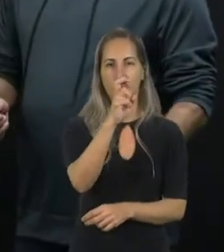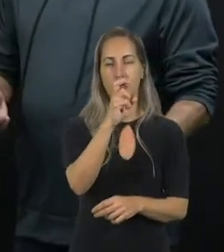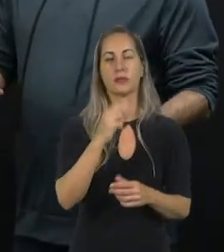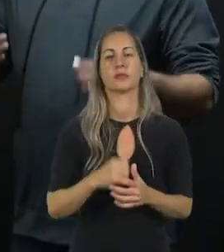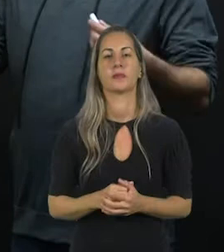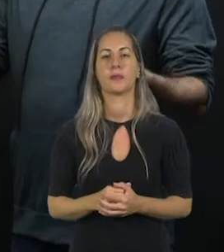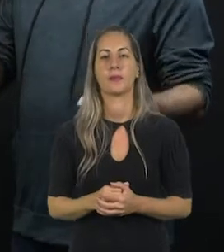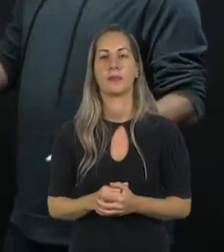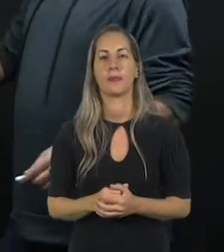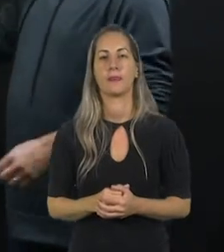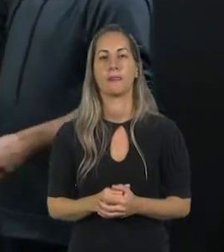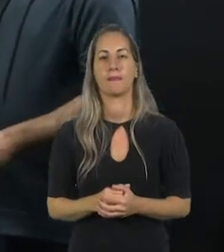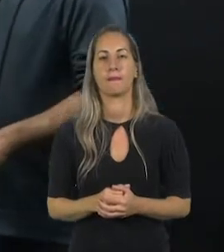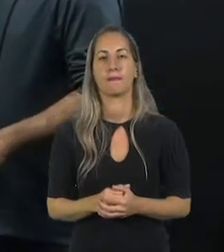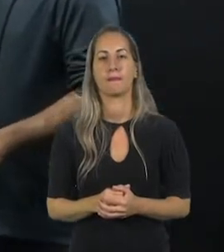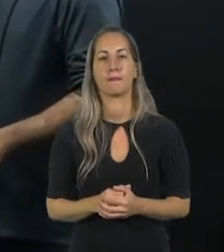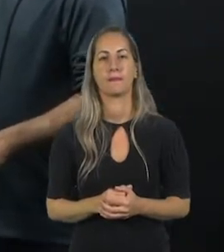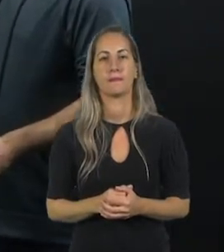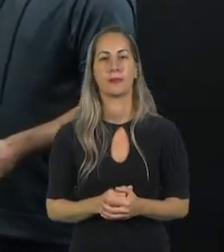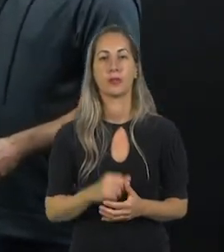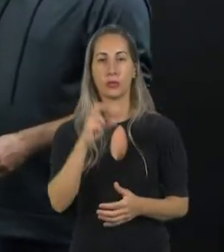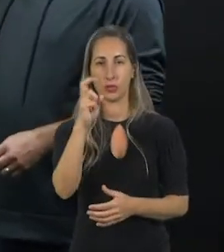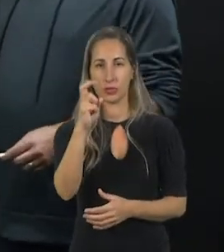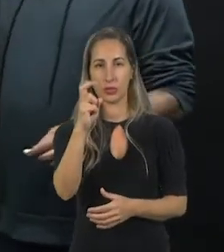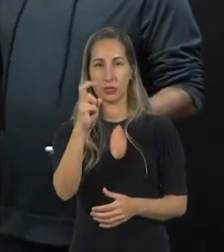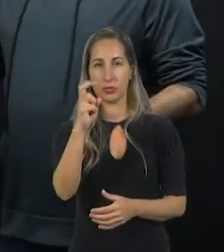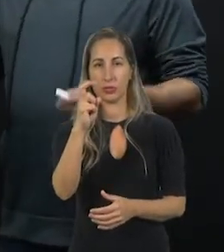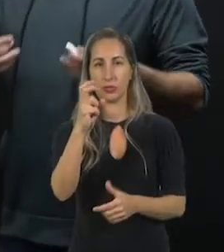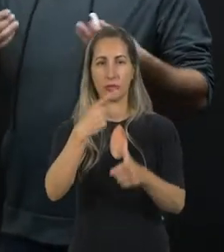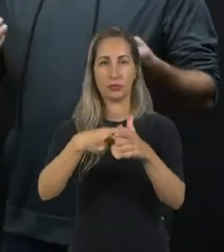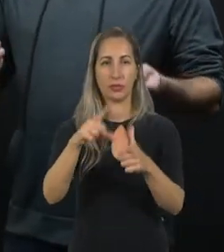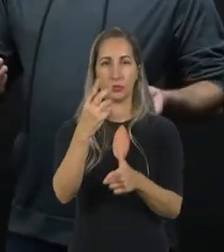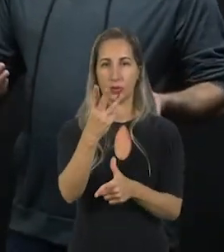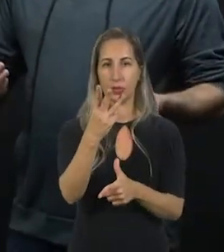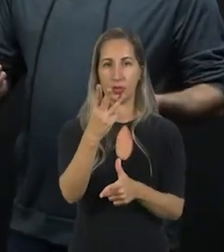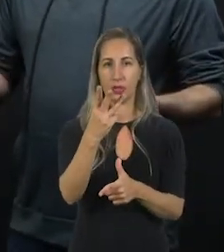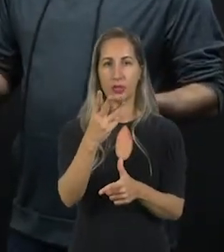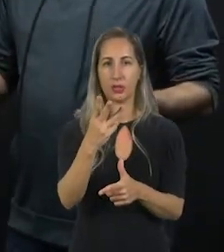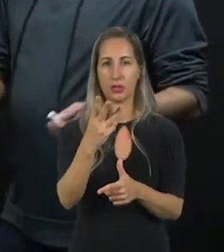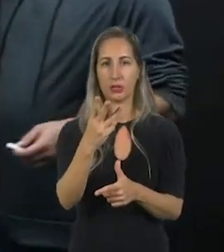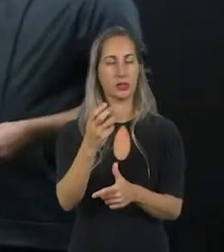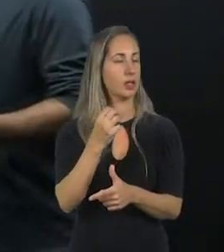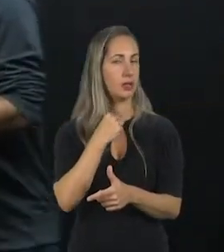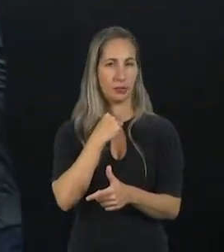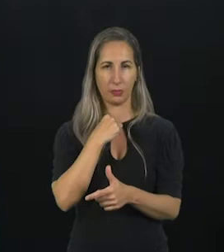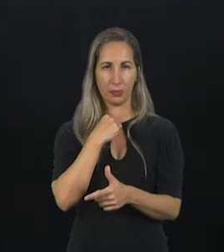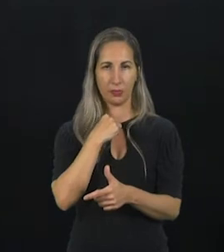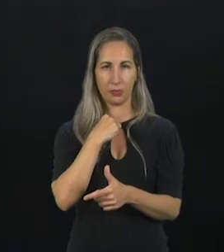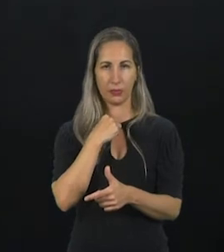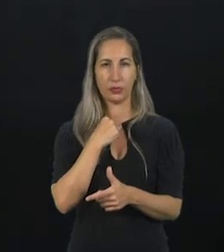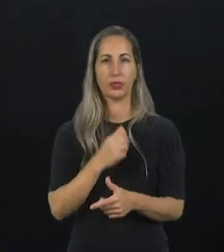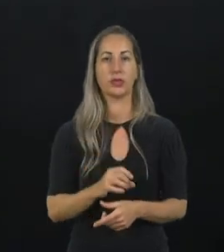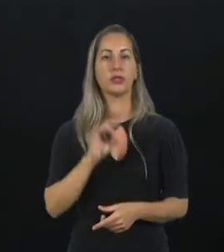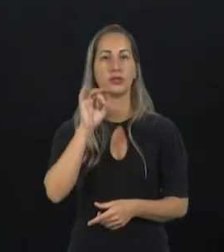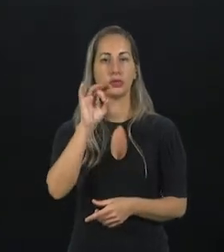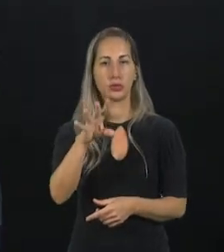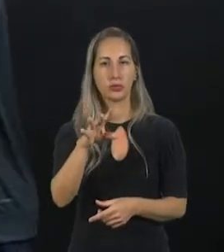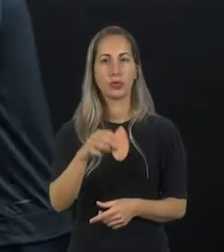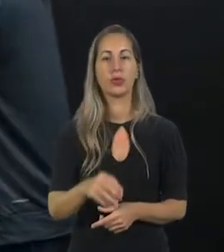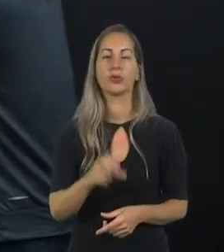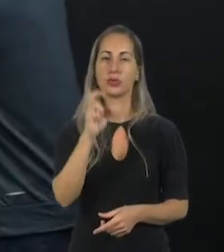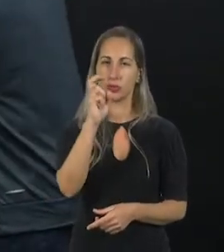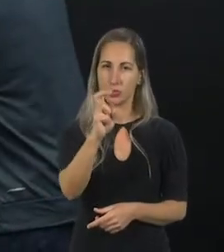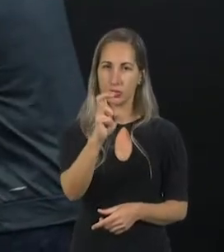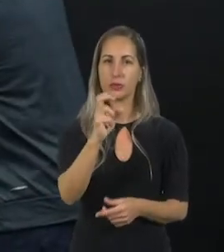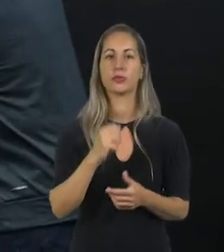5. Logicamente, o 5 não divide por 3 de forma exata. Como só me resta aqui ainda o